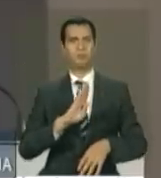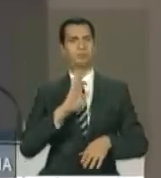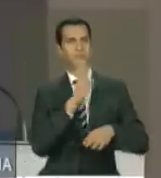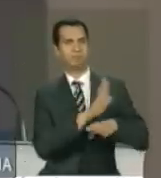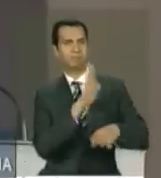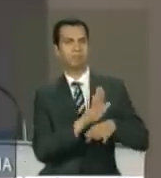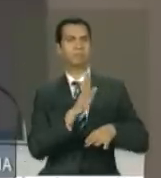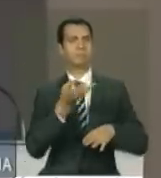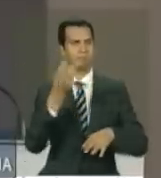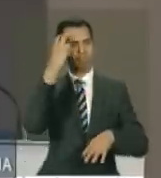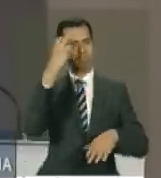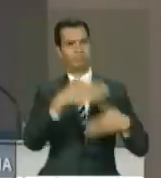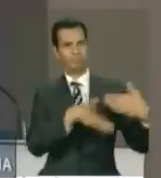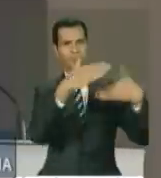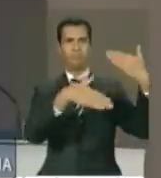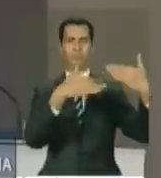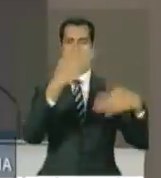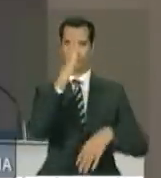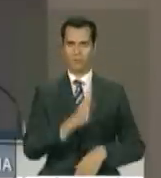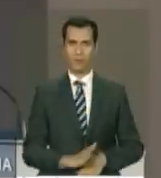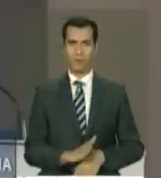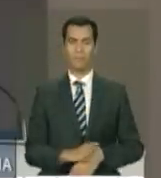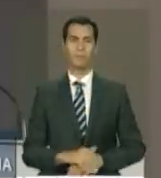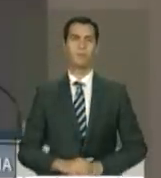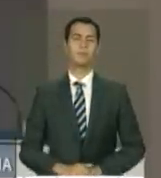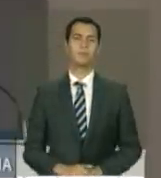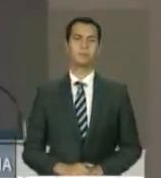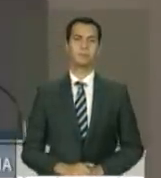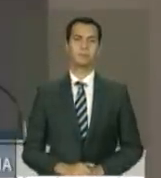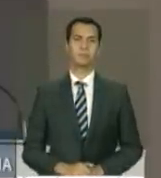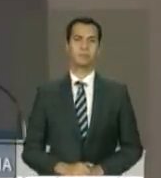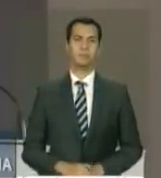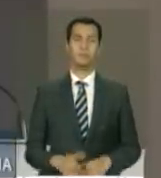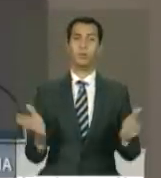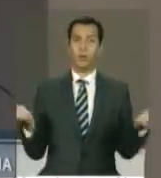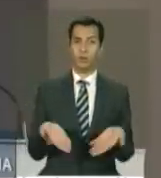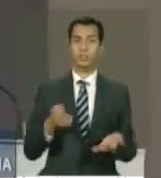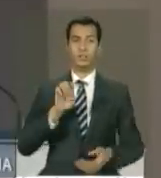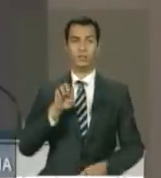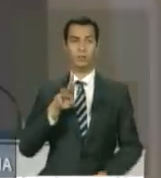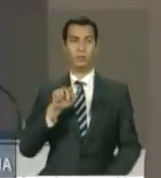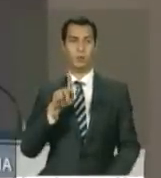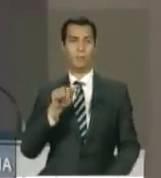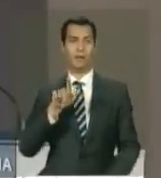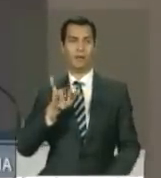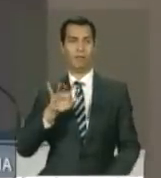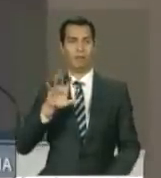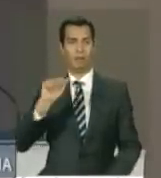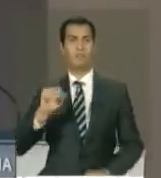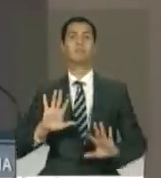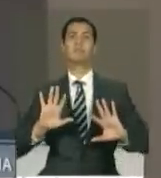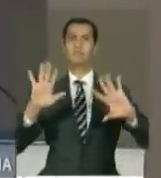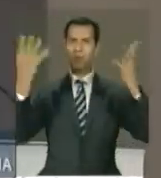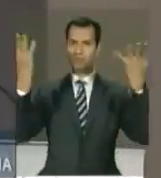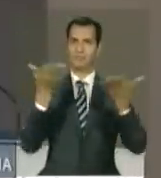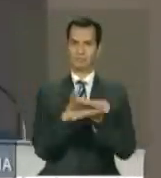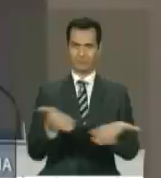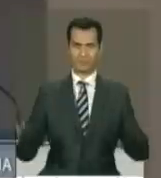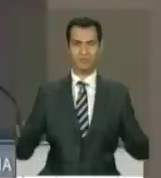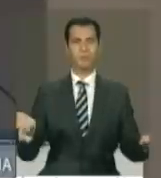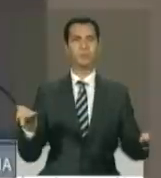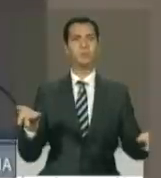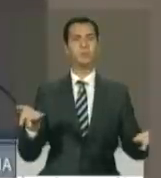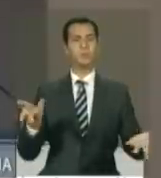mundo. Ao prestigiar a cultura do Brasil, o Festival Europalha homenageia também